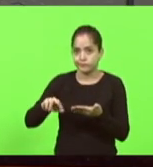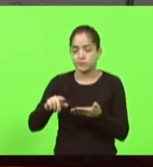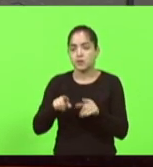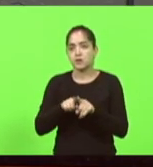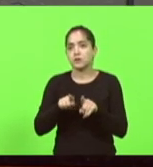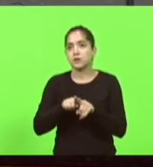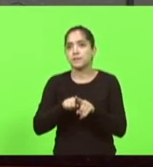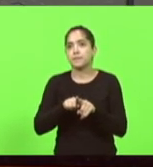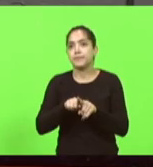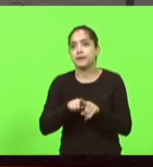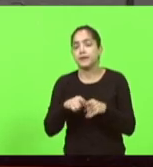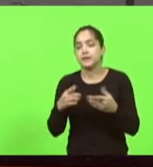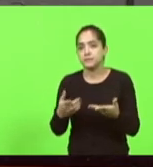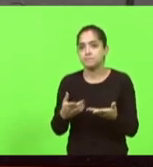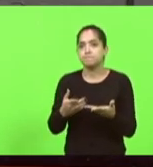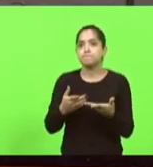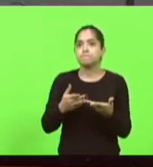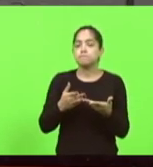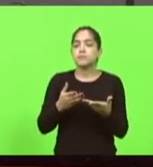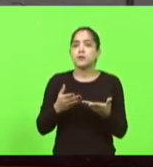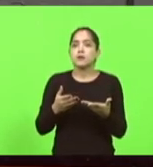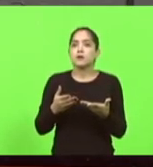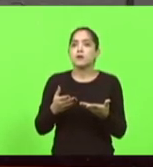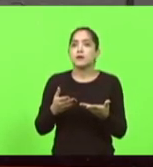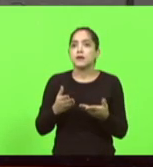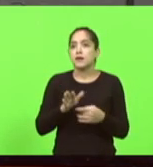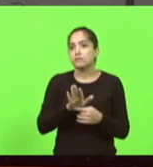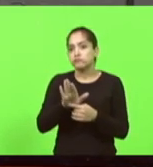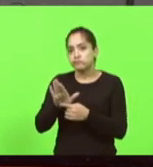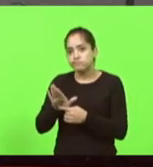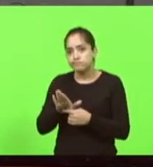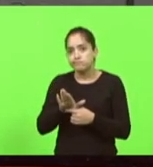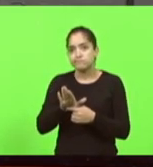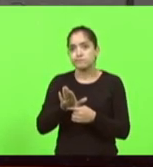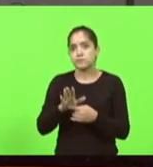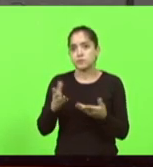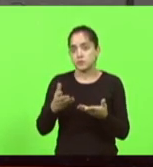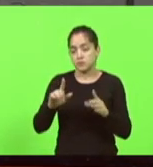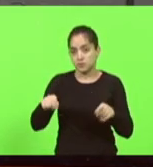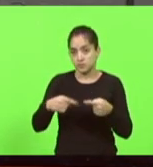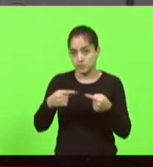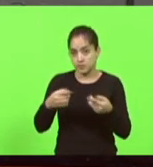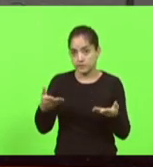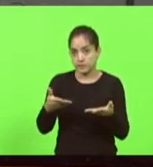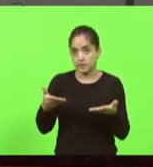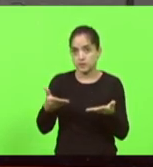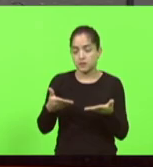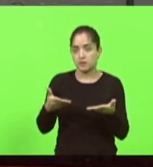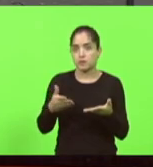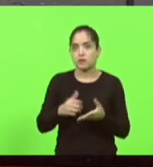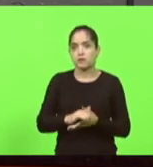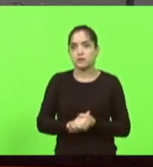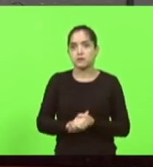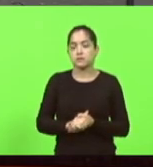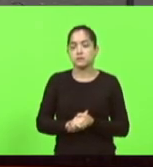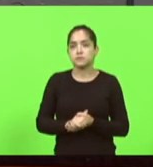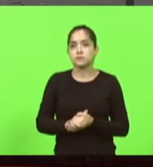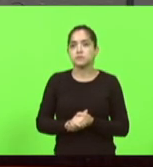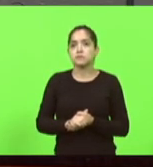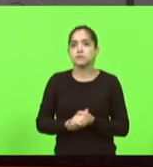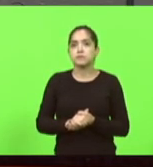de suprir o que nós estamos enfrentando, que é